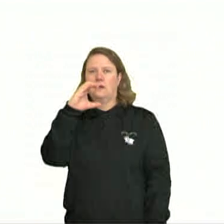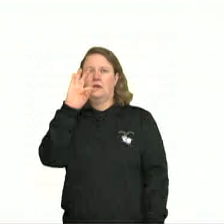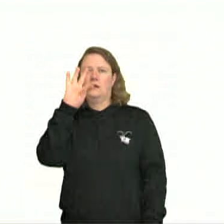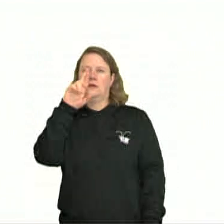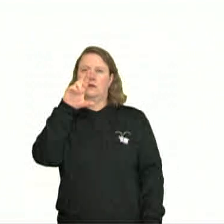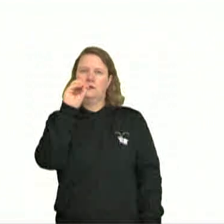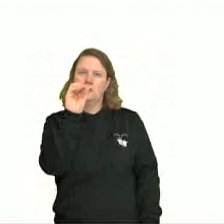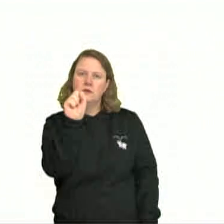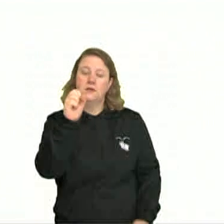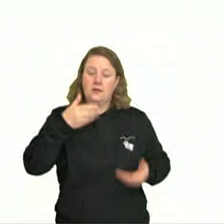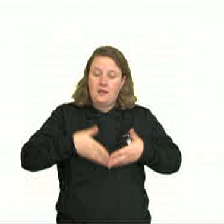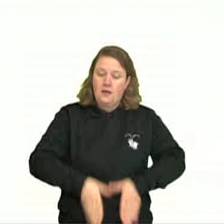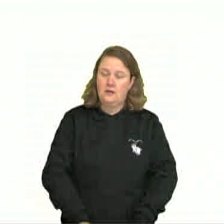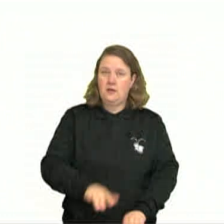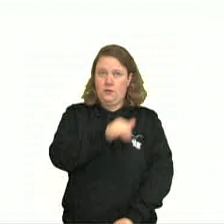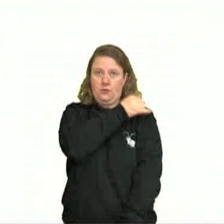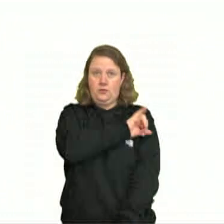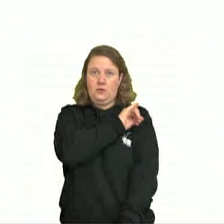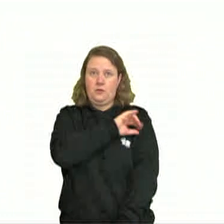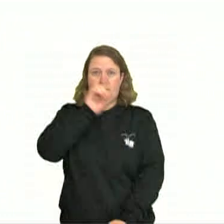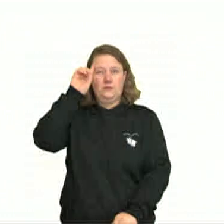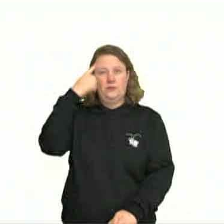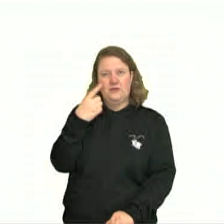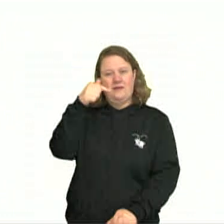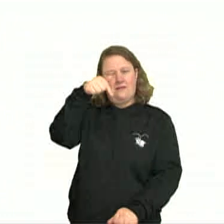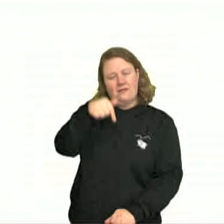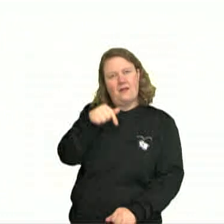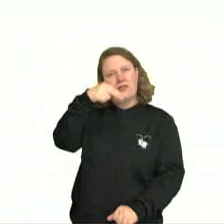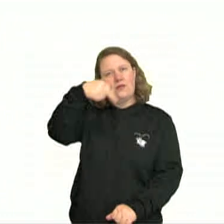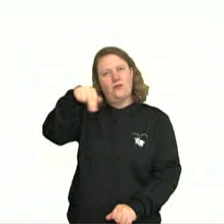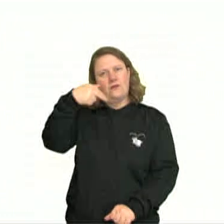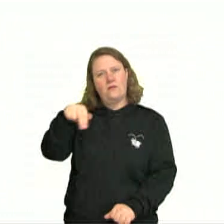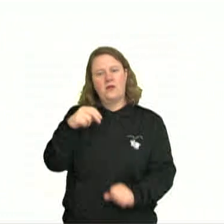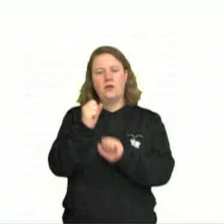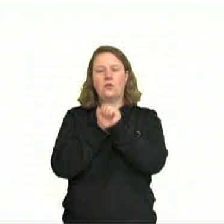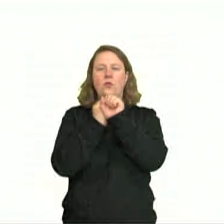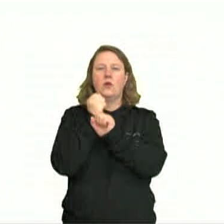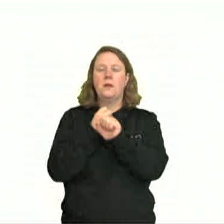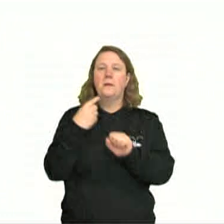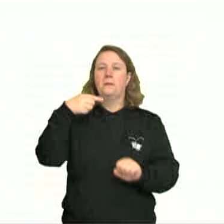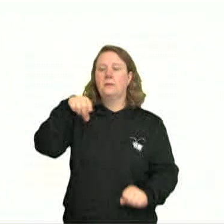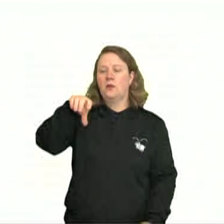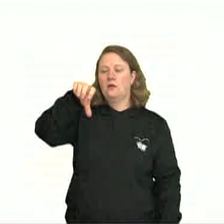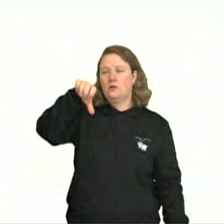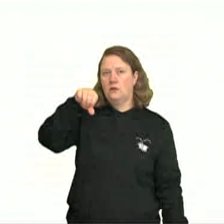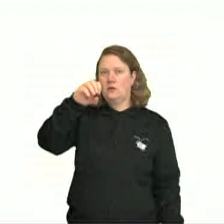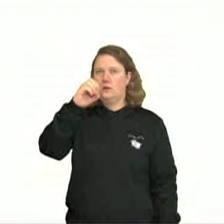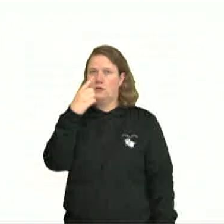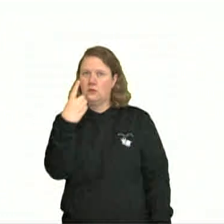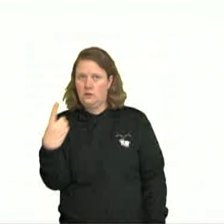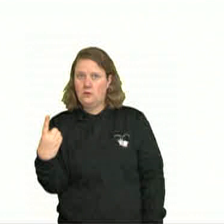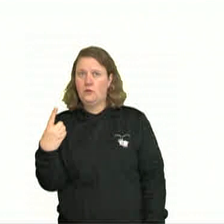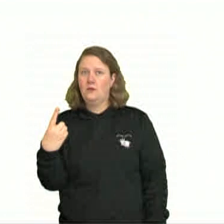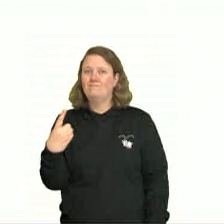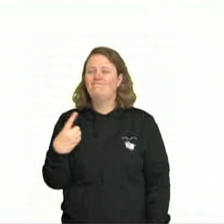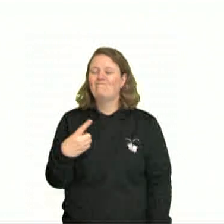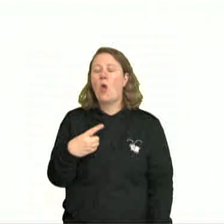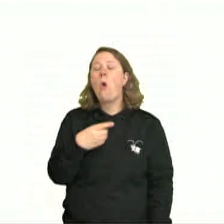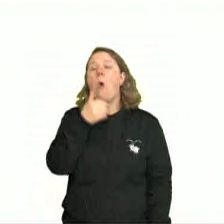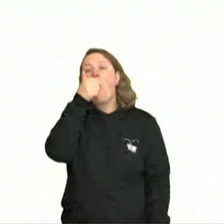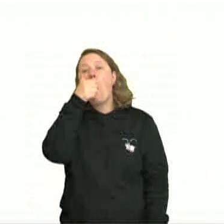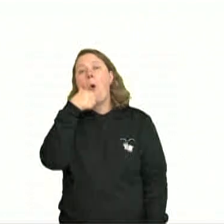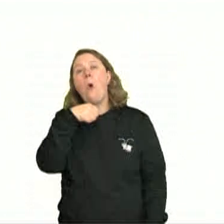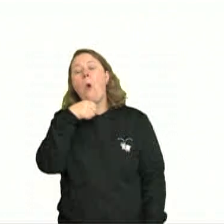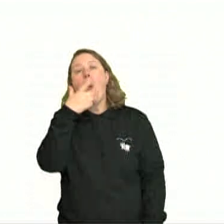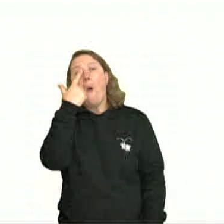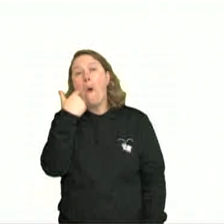Rio de Janeiro, no dia 7 de novembro de 1901. Perdeu o pai poucos meses antes de